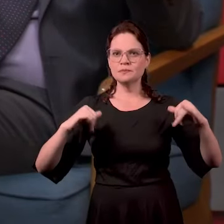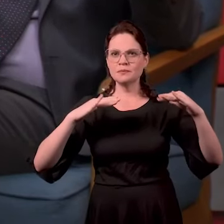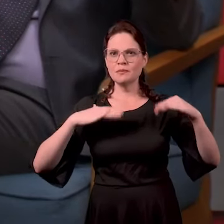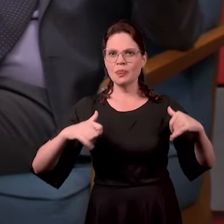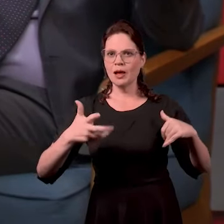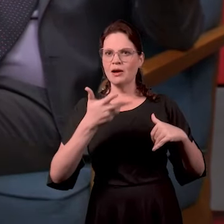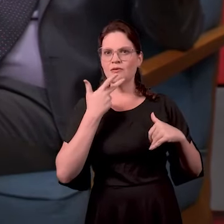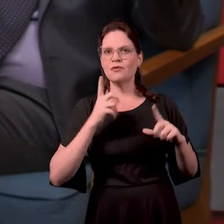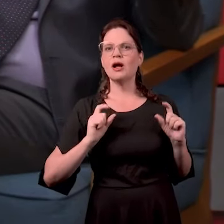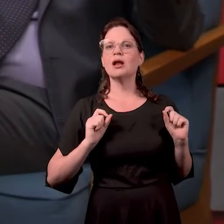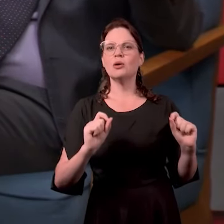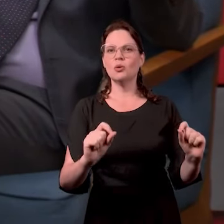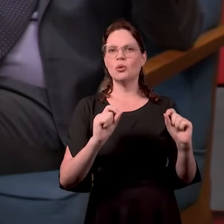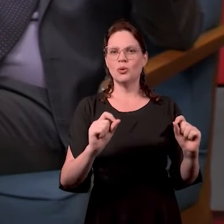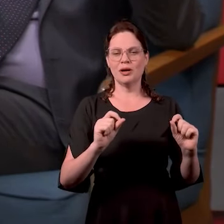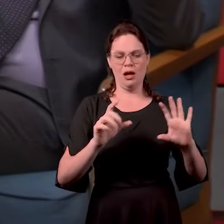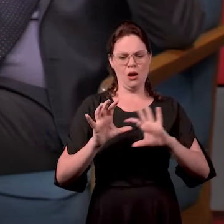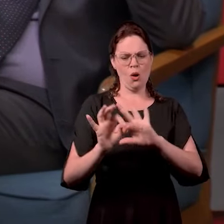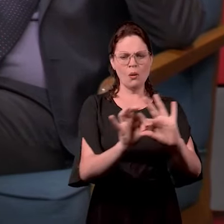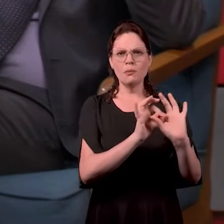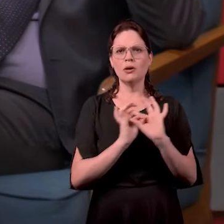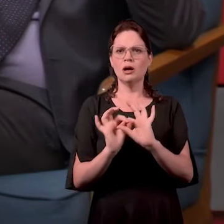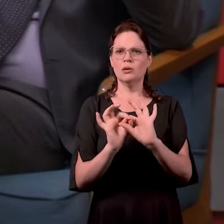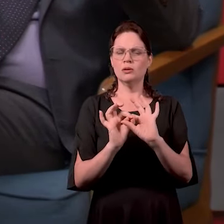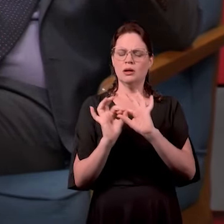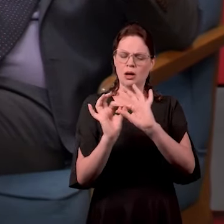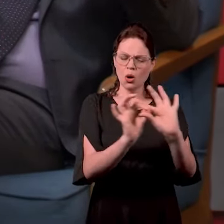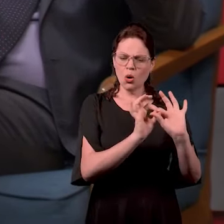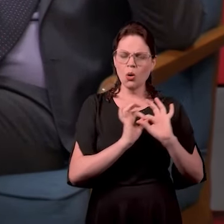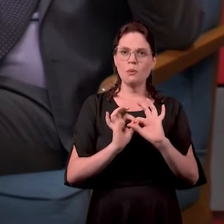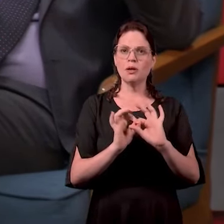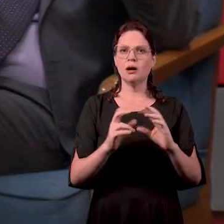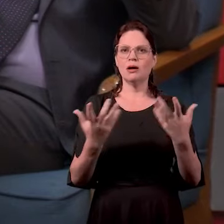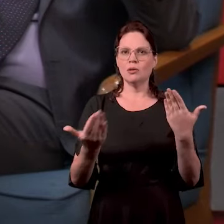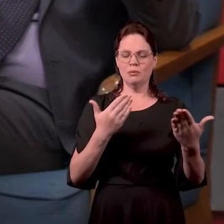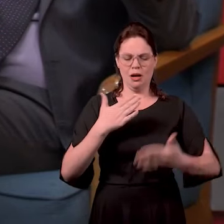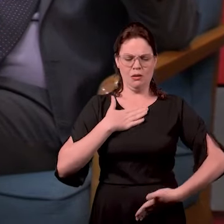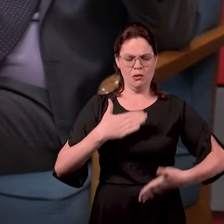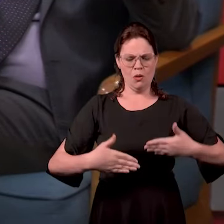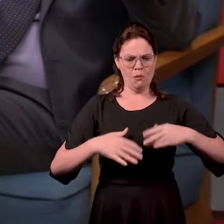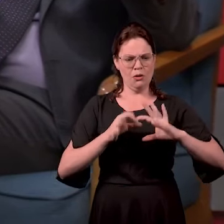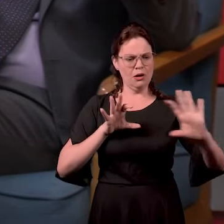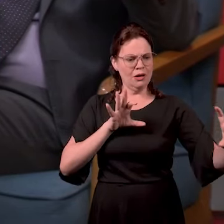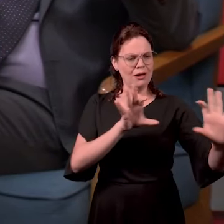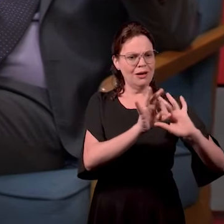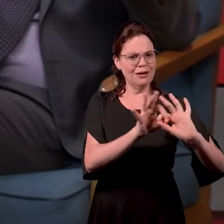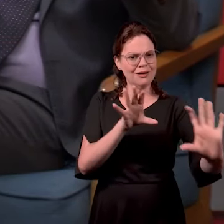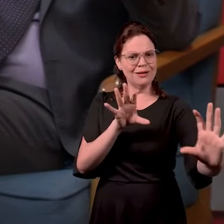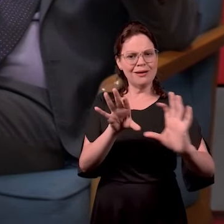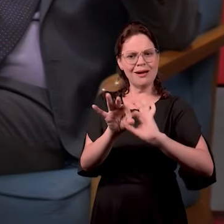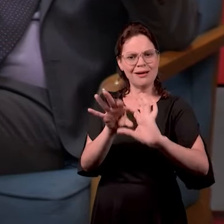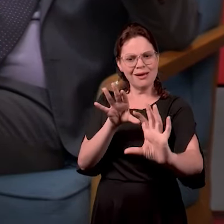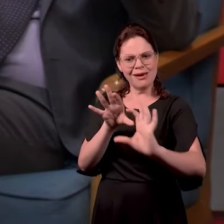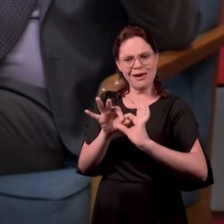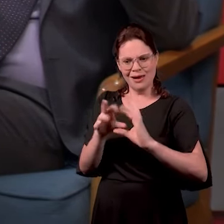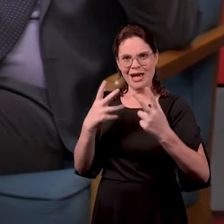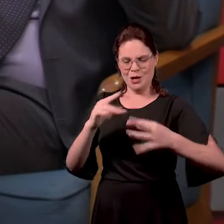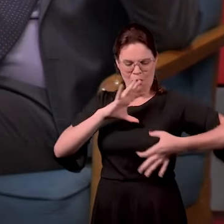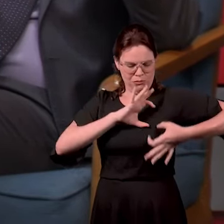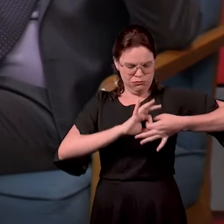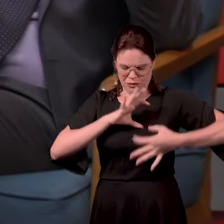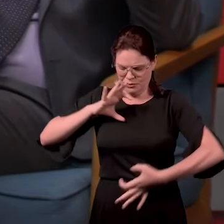aos homens, mas em espírito. Aí é koinonia. Comunhão. Comunhão é corpo.